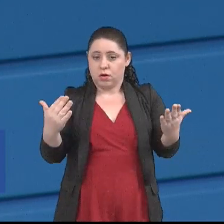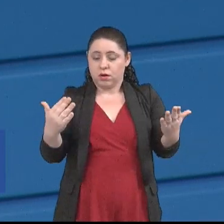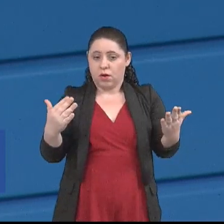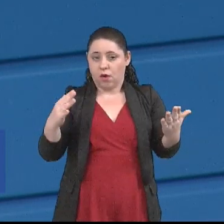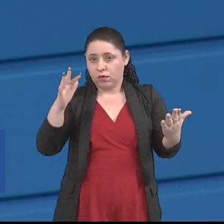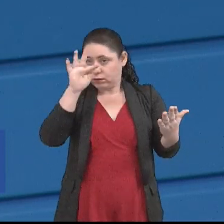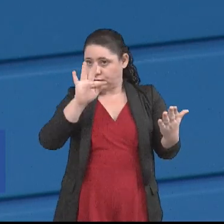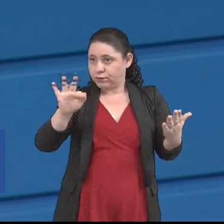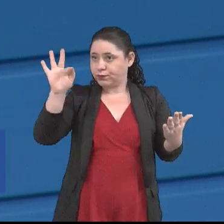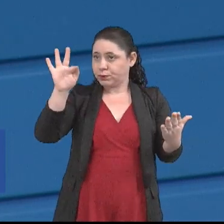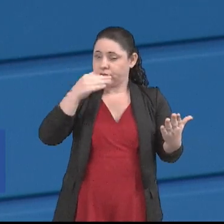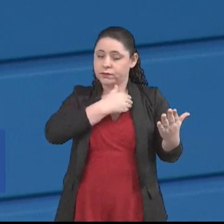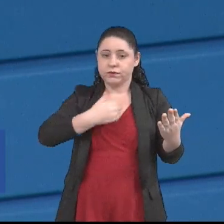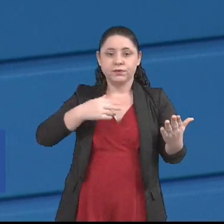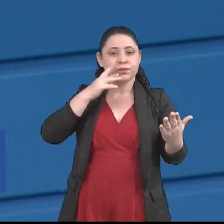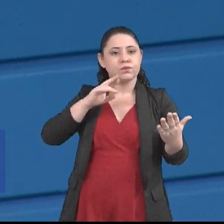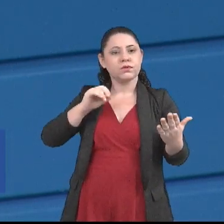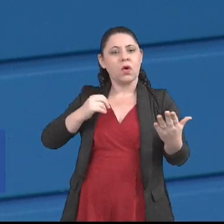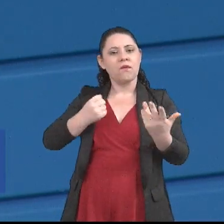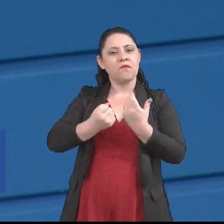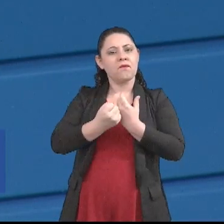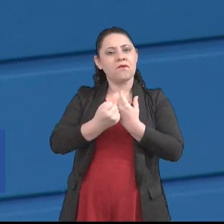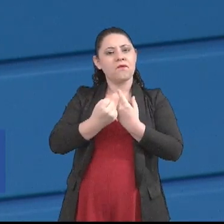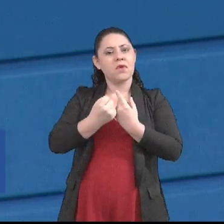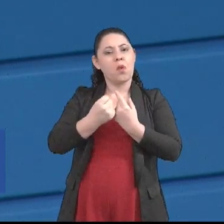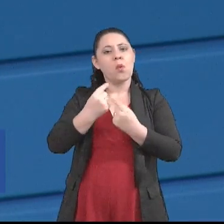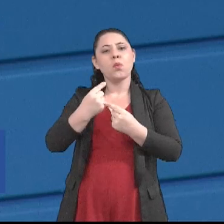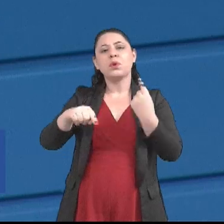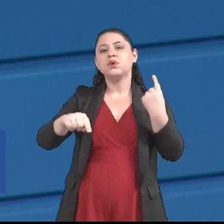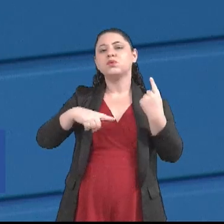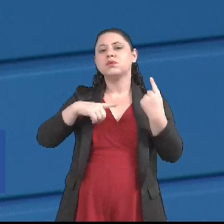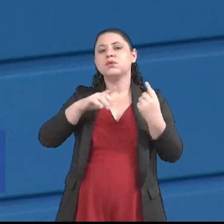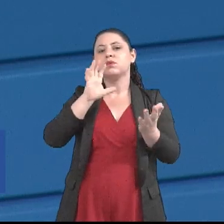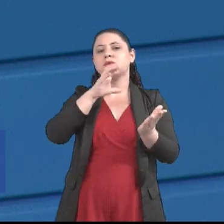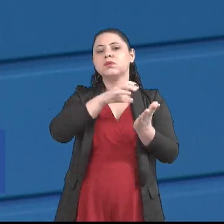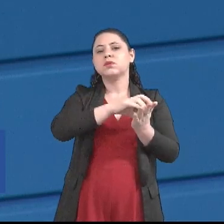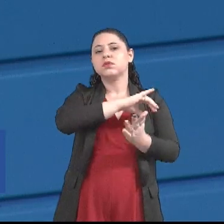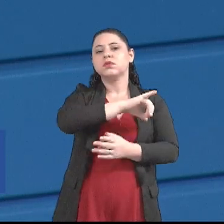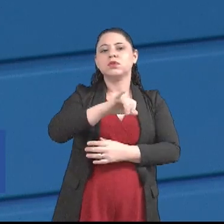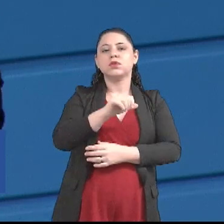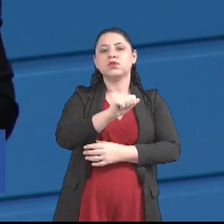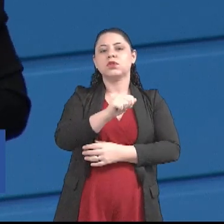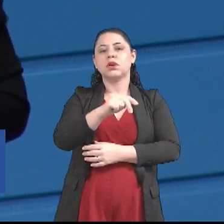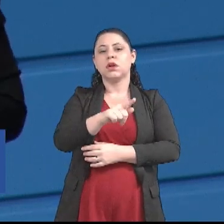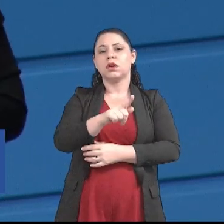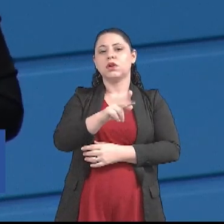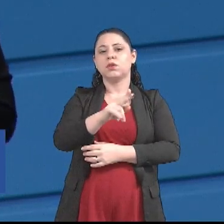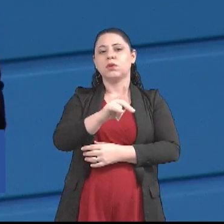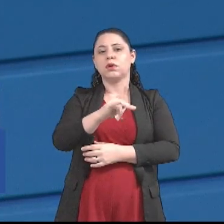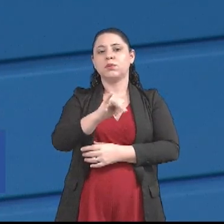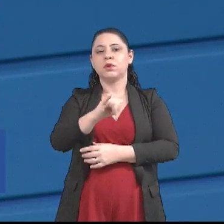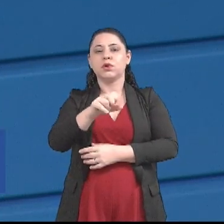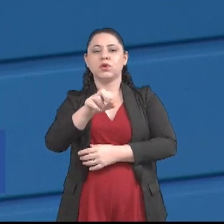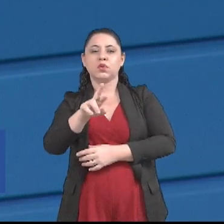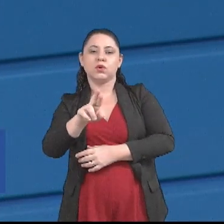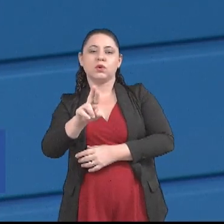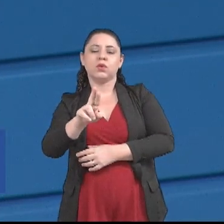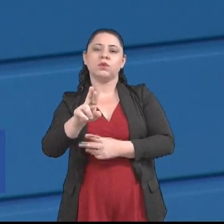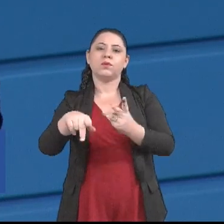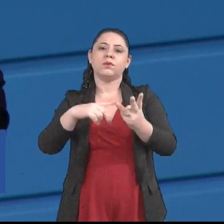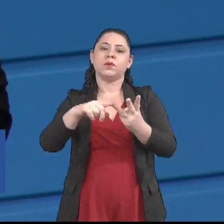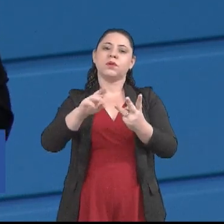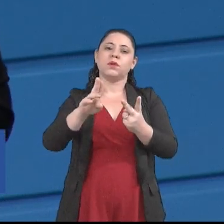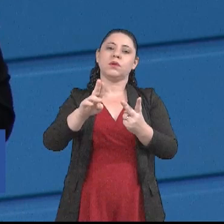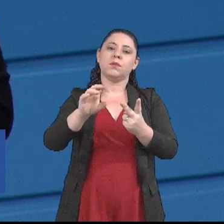União e pelo Governo do Estado para combater a escassez de água nas aldeias Jaguapiru e Bororó em Dourados. Nós estivemos